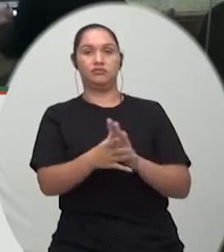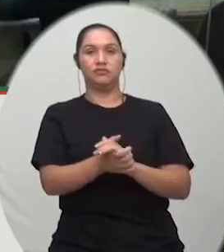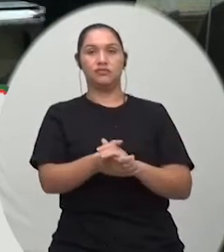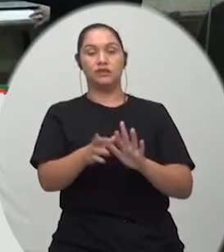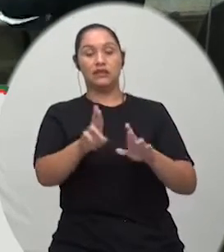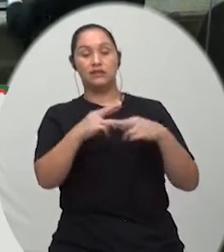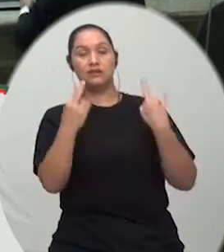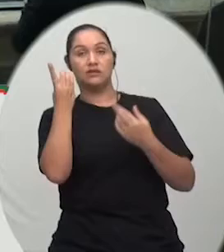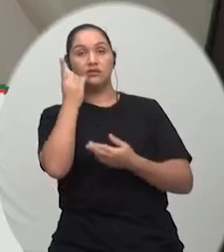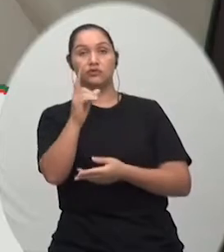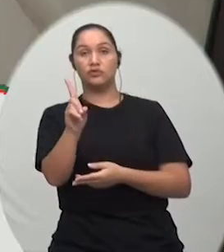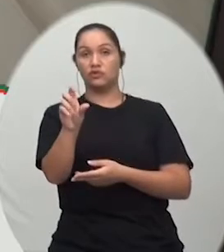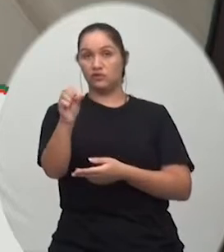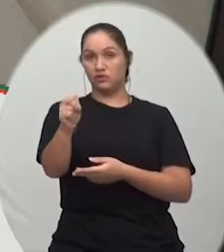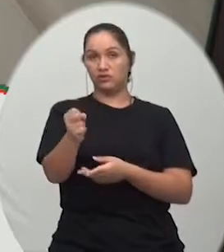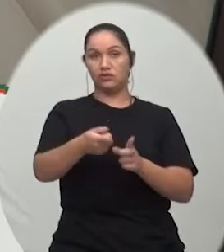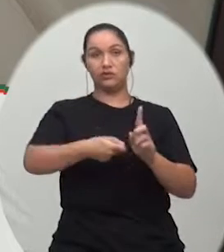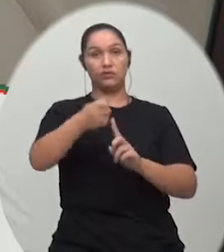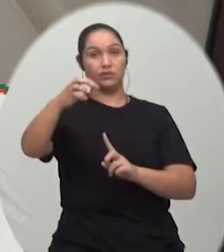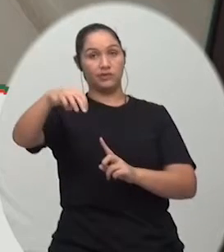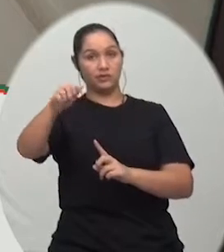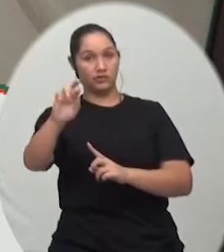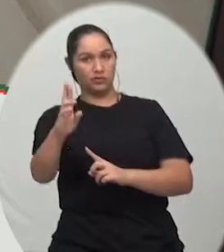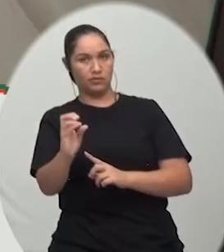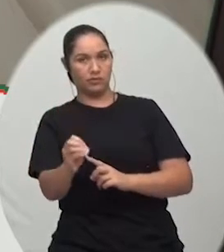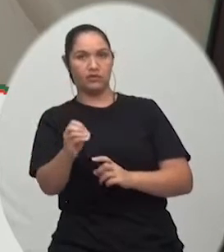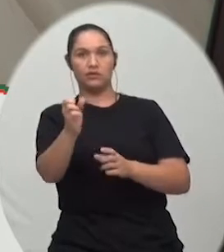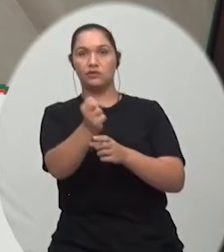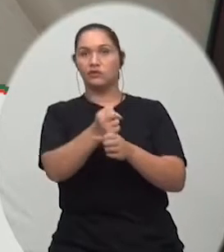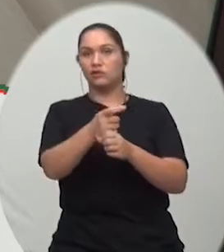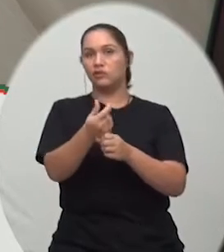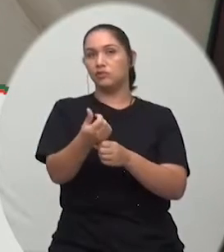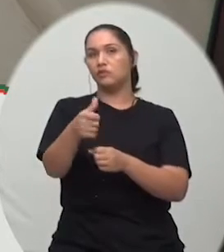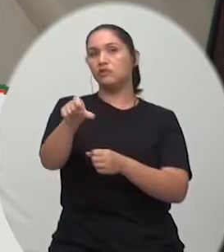Sessão de 18 de março de 2019, expediente, moção